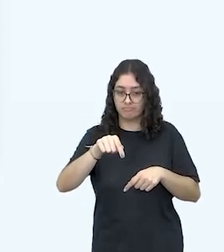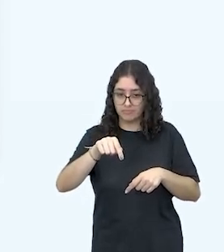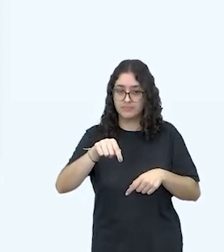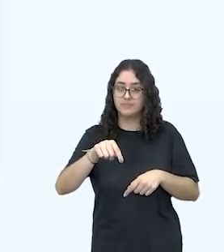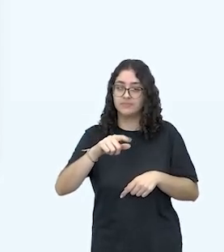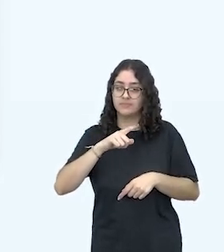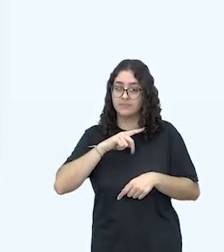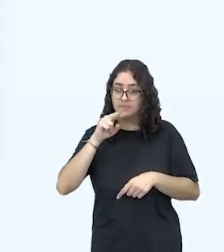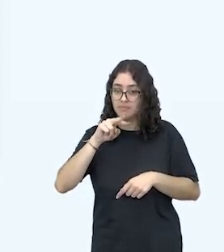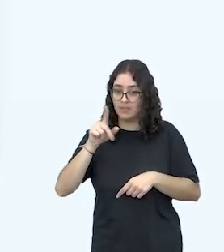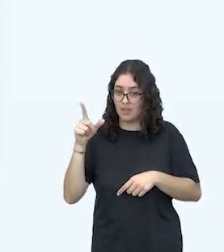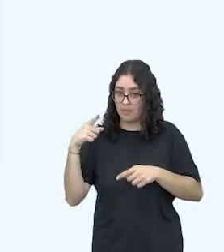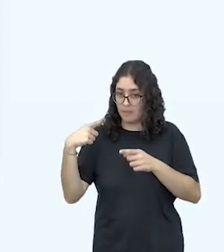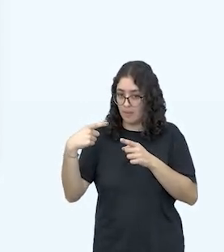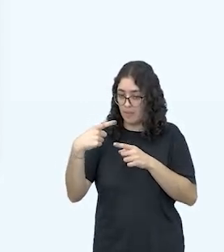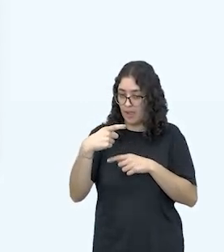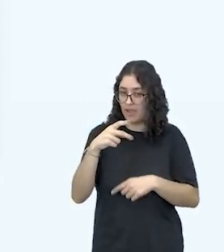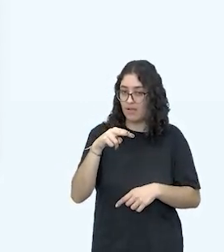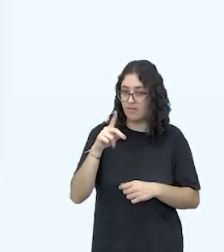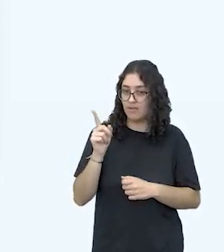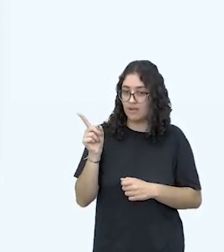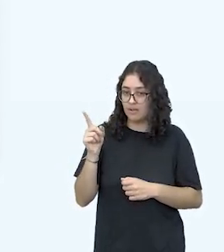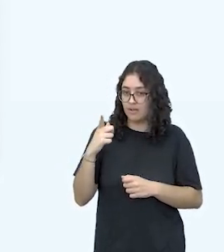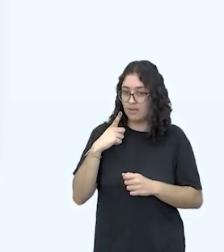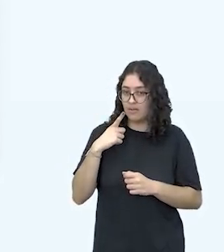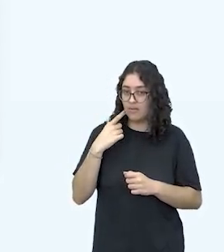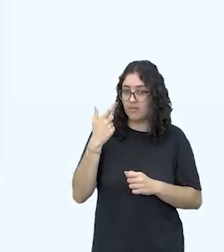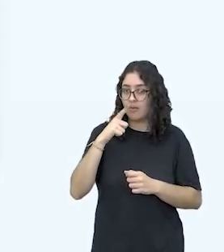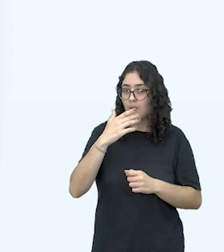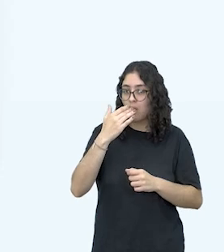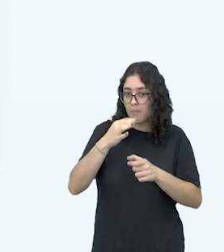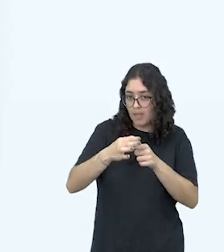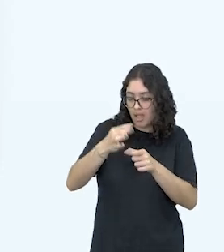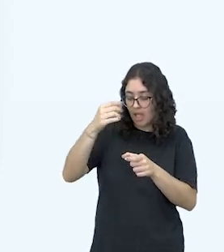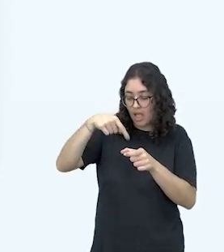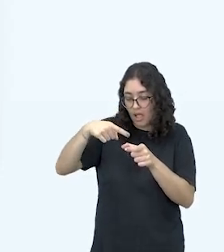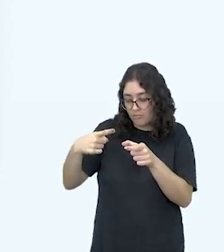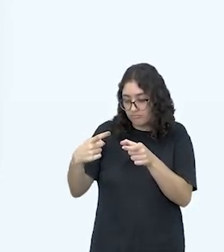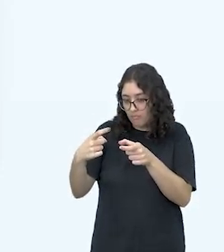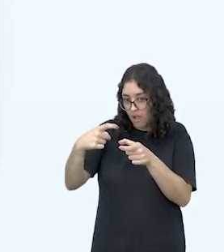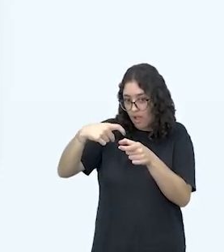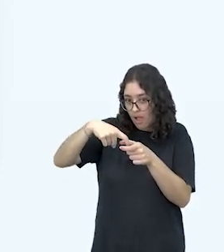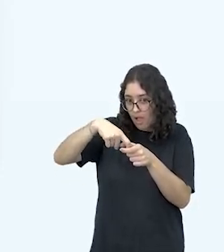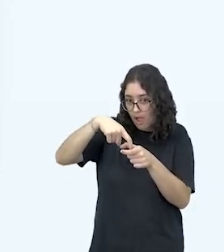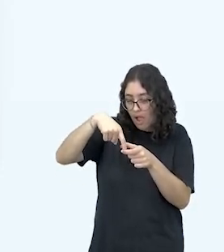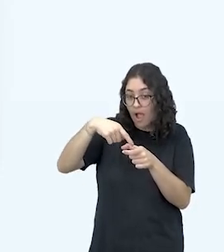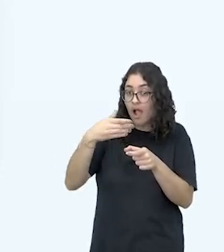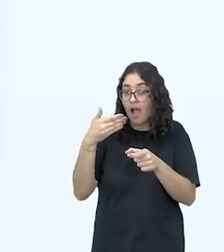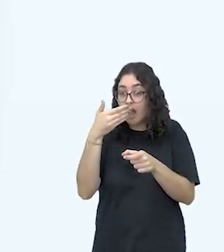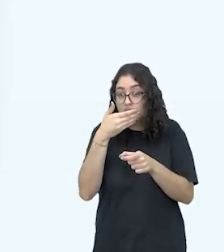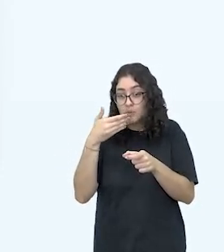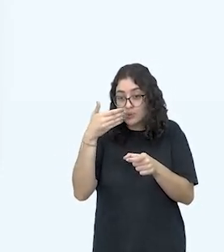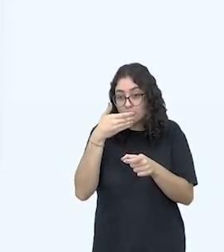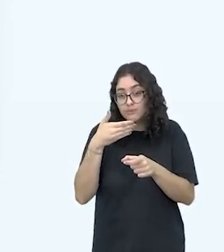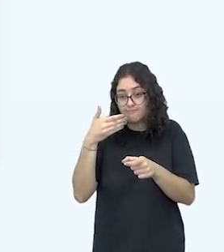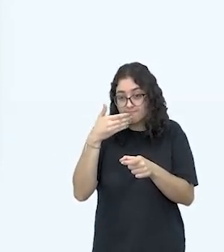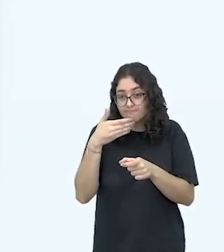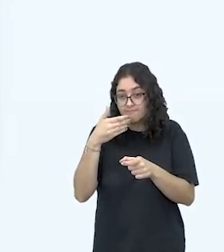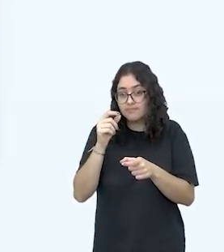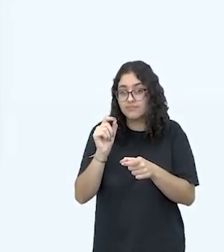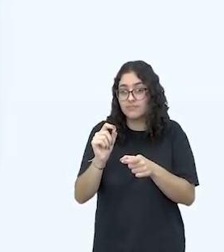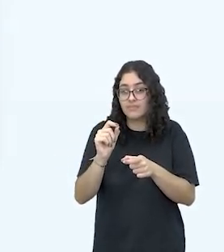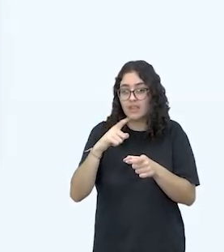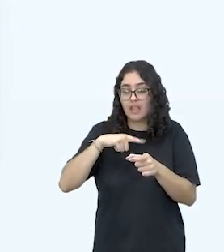colocados nas folhas por mariposas, larvas minúsculas passam a comer a polpa do caule da cana-de-açúcar. O resultado